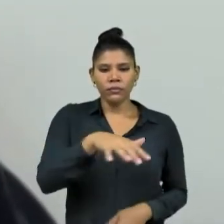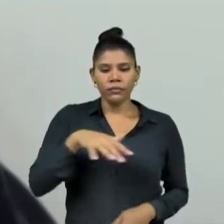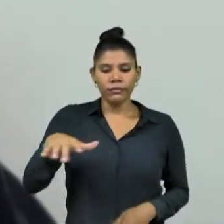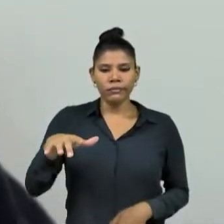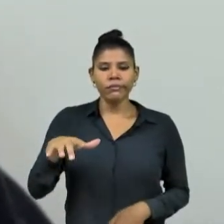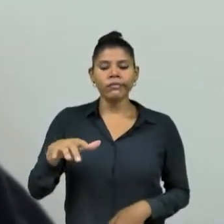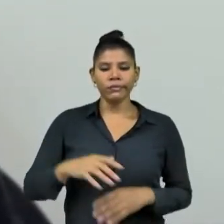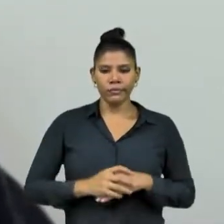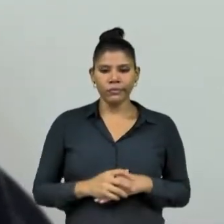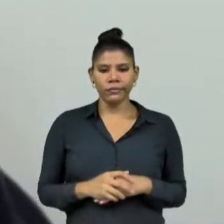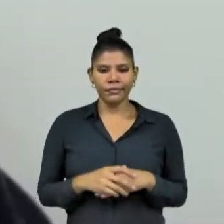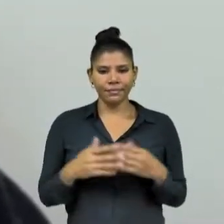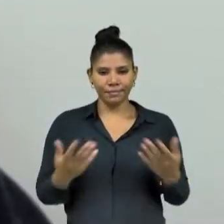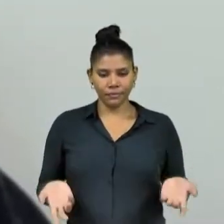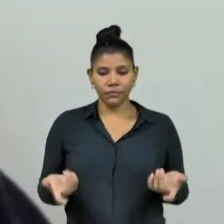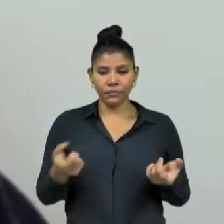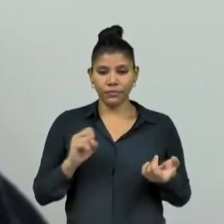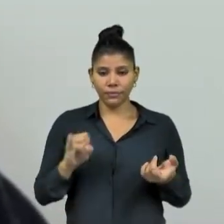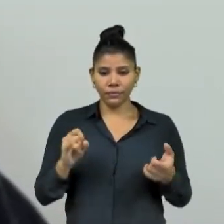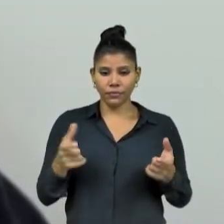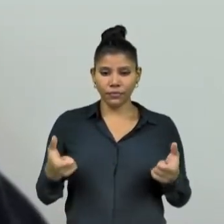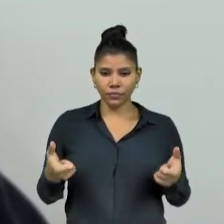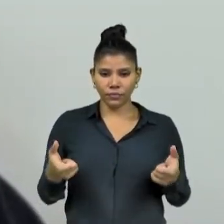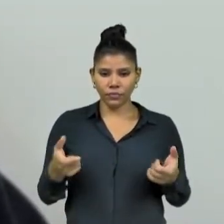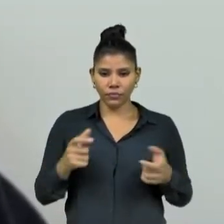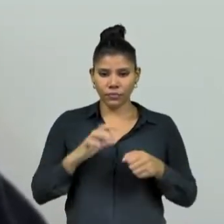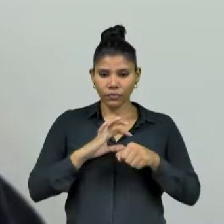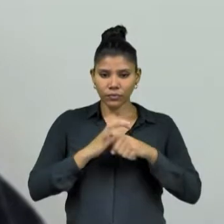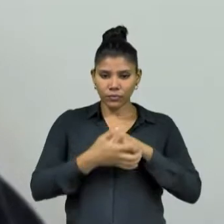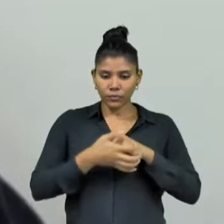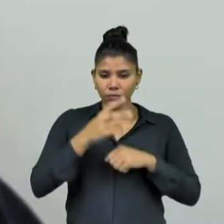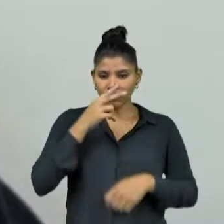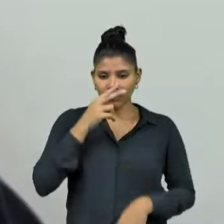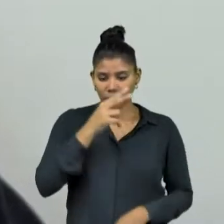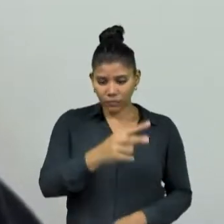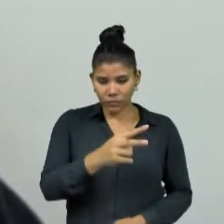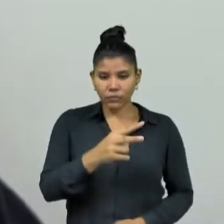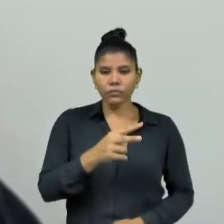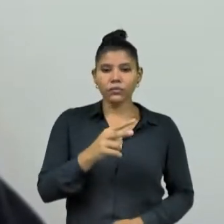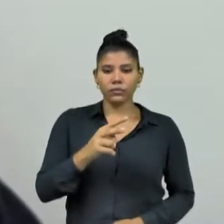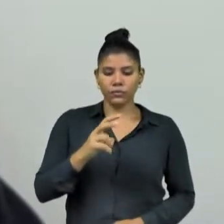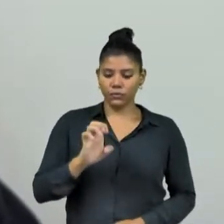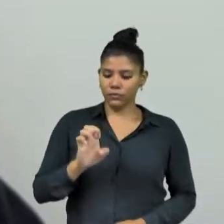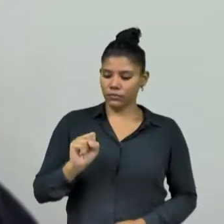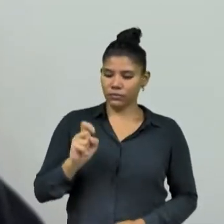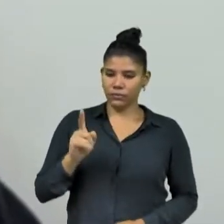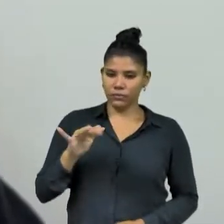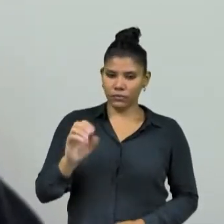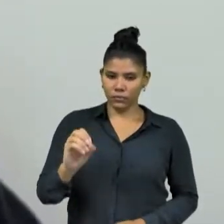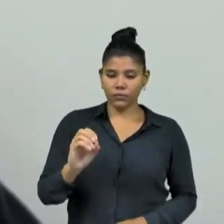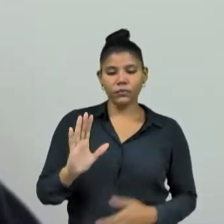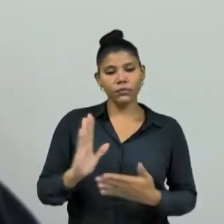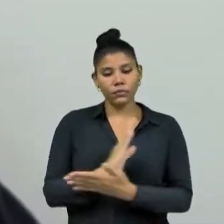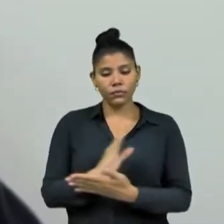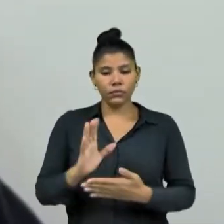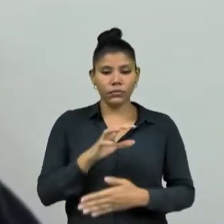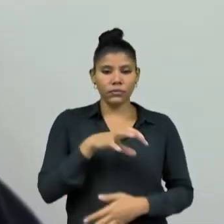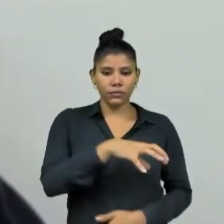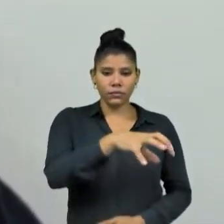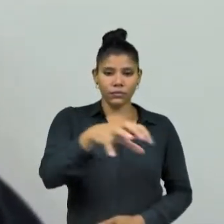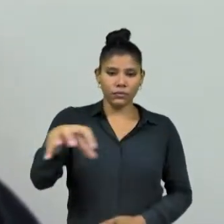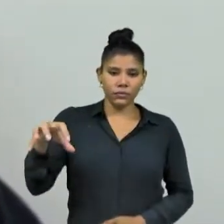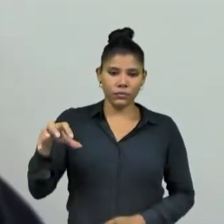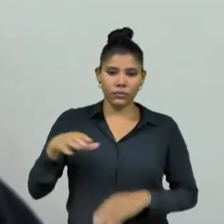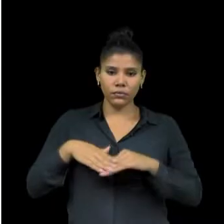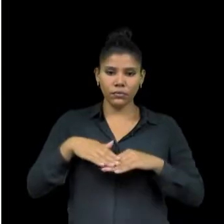Então, quanto maior a concentração do vírus no efluente dos esgotos de determinadas regiões, maior o número de